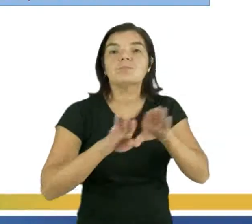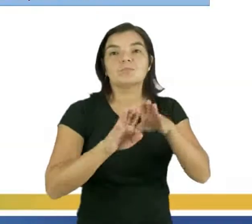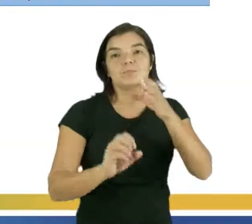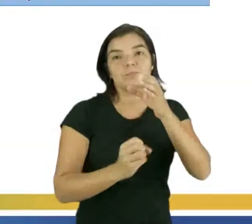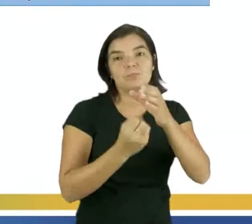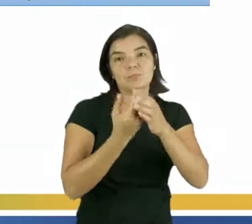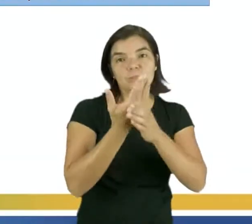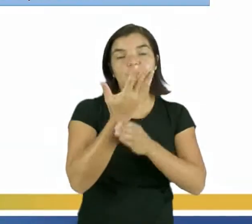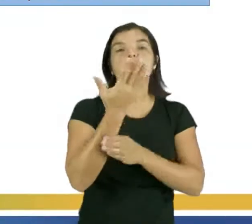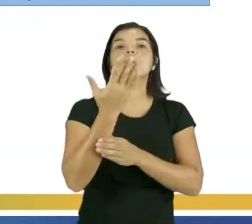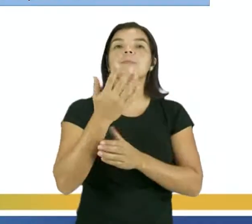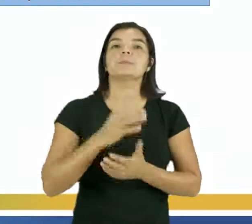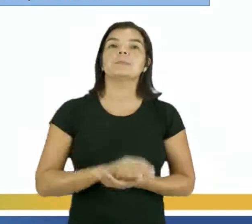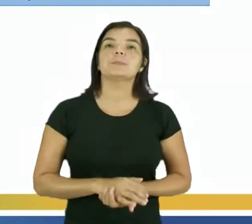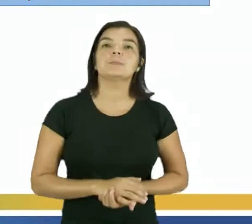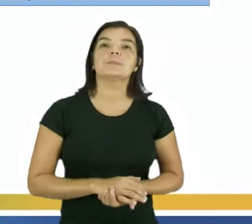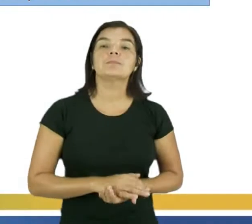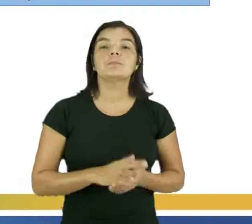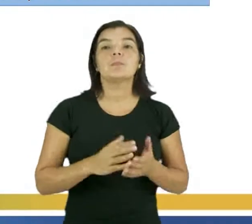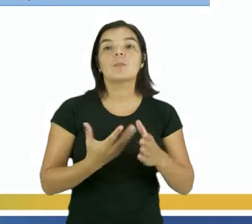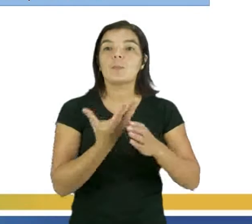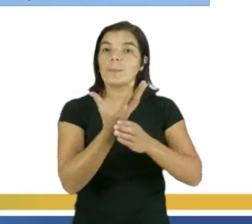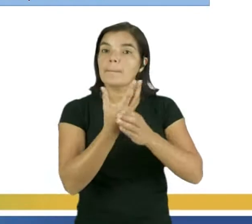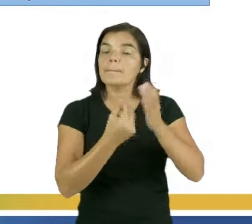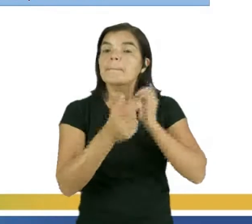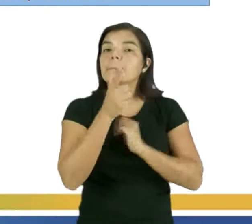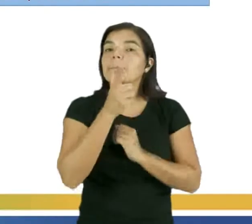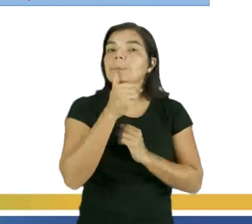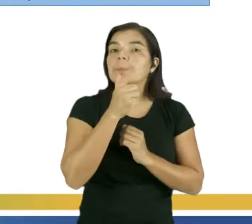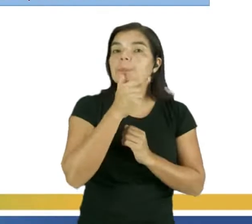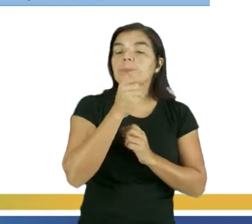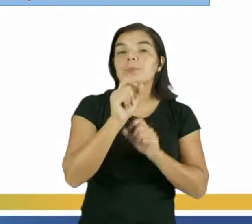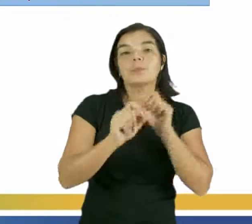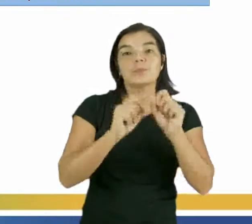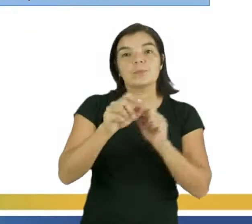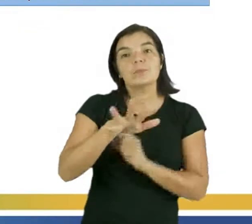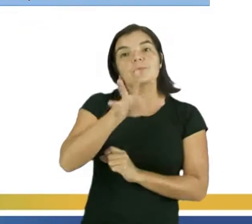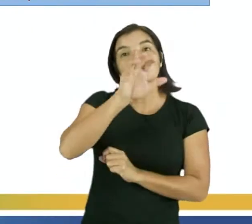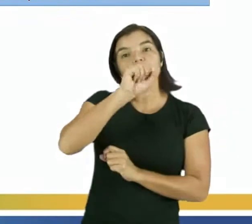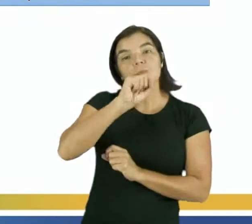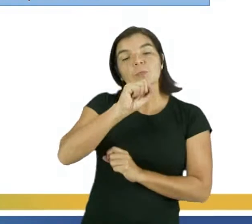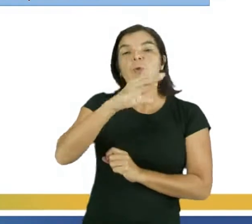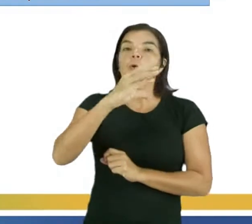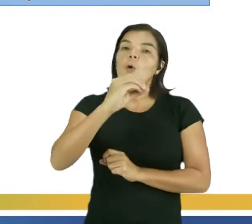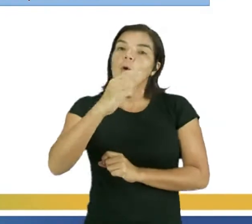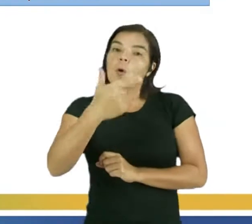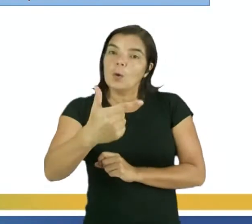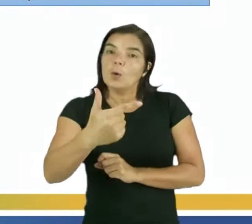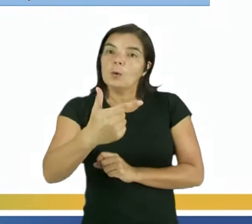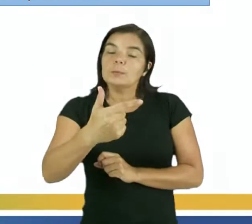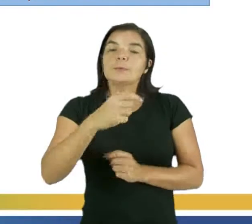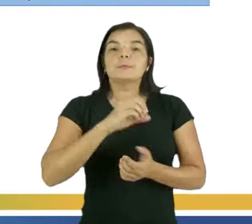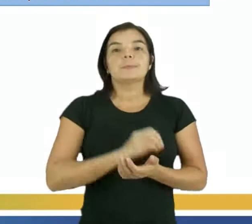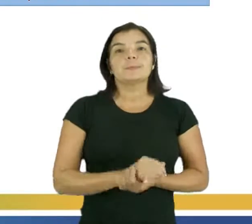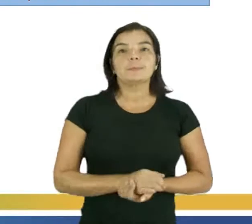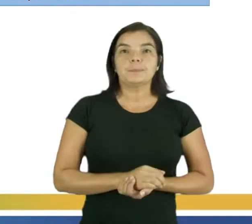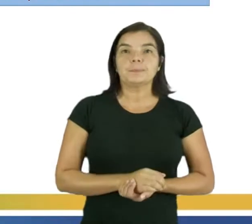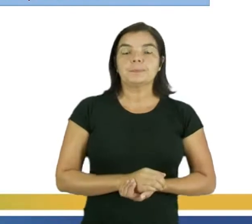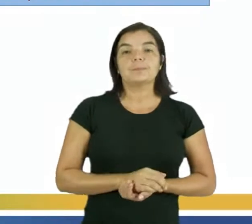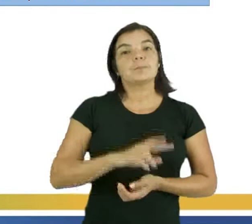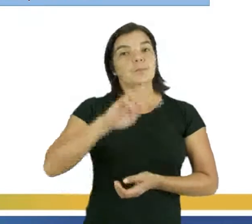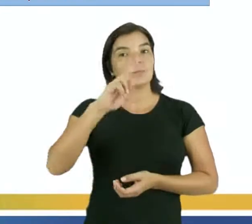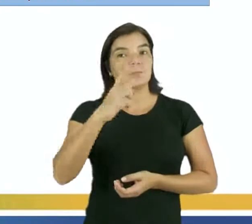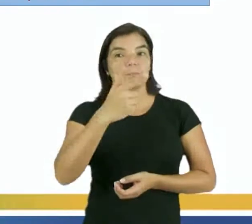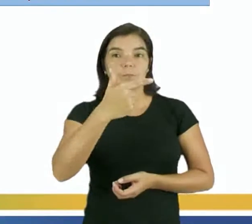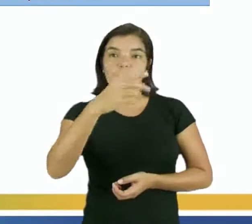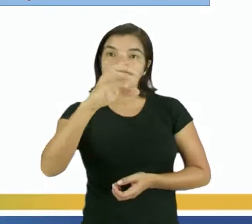pelo ósculo. Ao entrar, a água vai acabar fornecendo oxigênio. É só a gente lembrar da fórmula química da água, H2O.